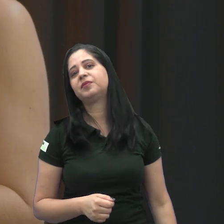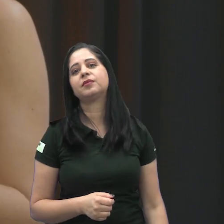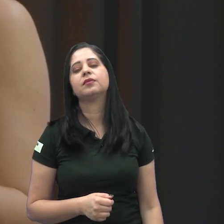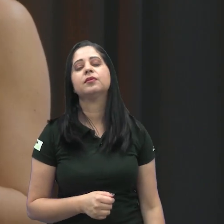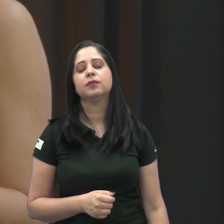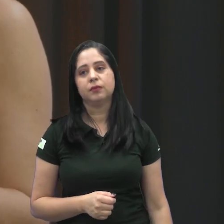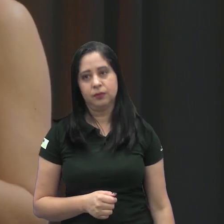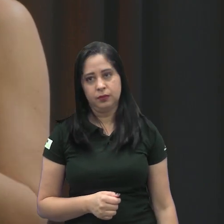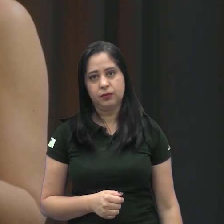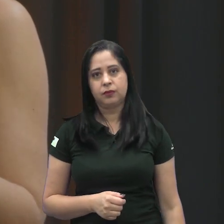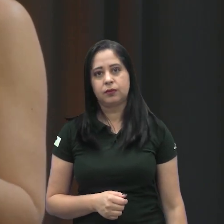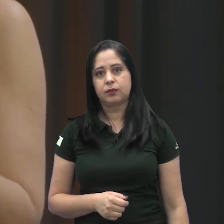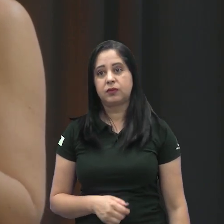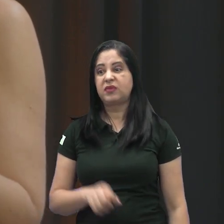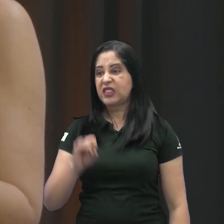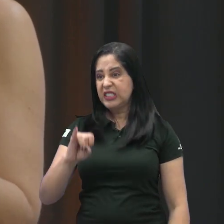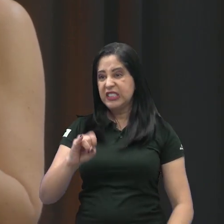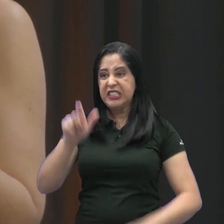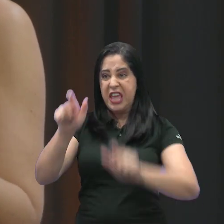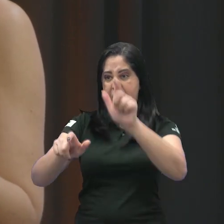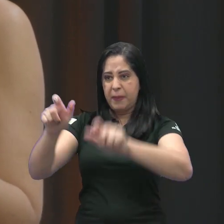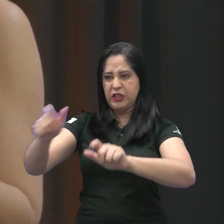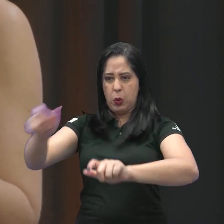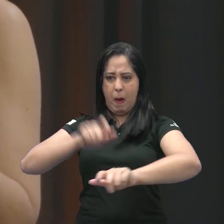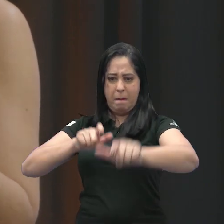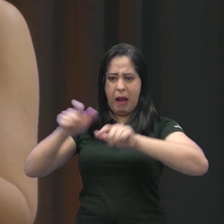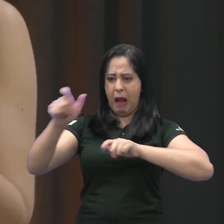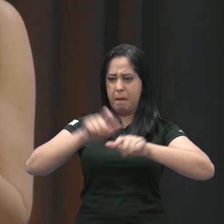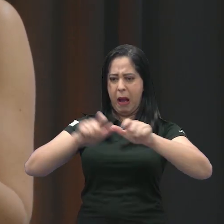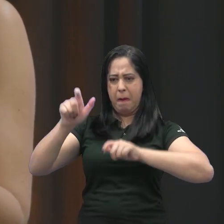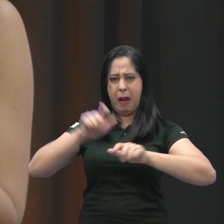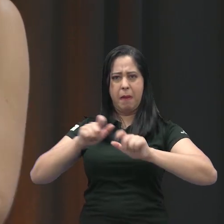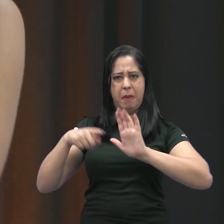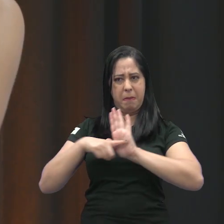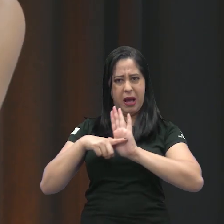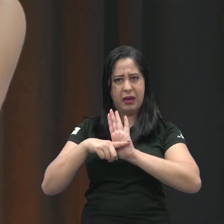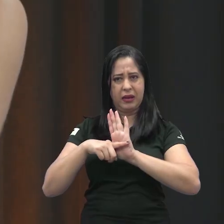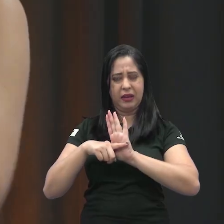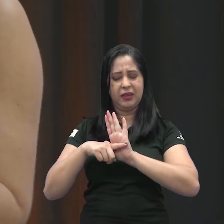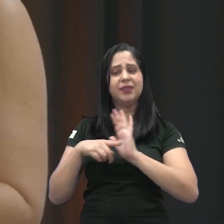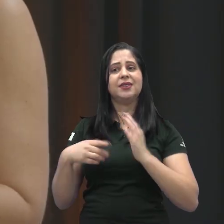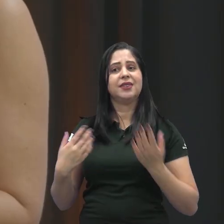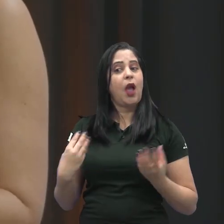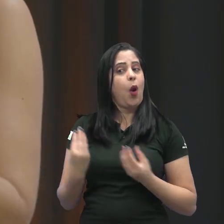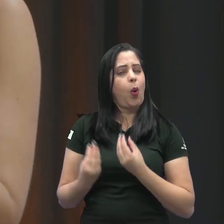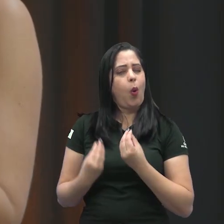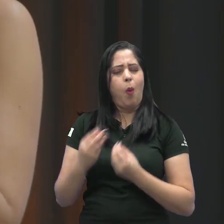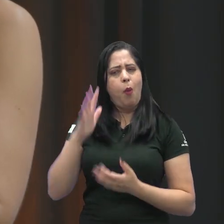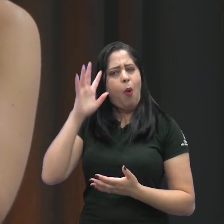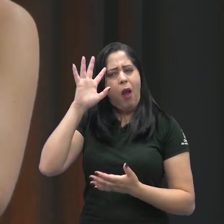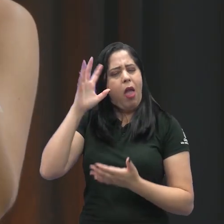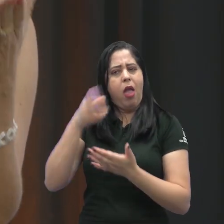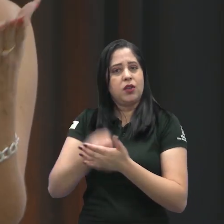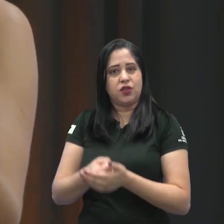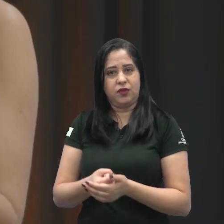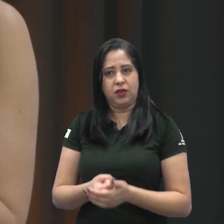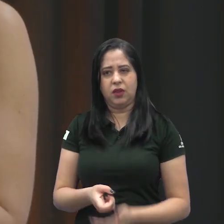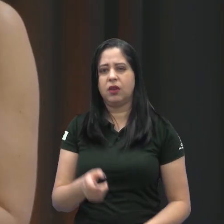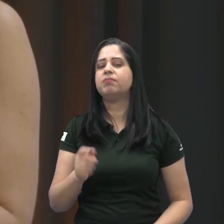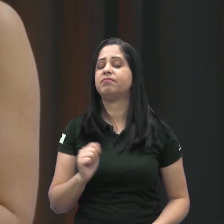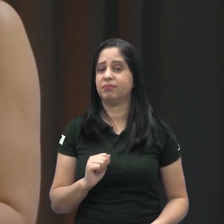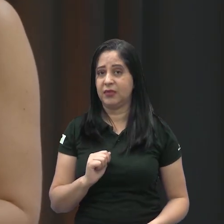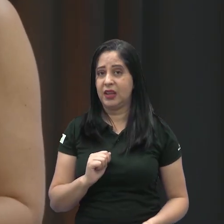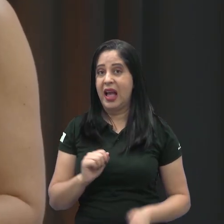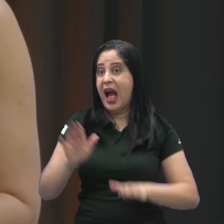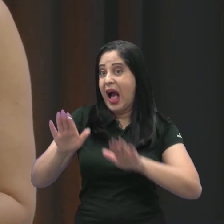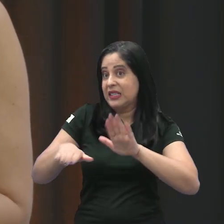como lidar com críticas e comentários negativos ao se expor na rede? Porque foi exatamente o que a gente falou. Muitas vezes, né, que a gente falou no primeiro bloco,